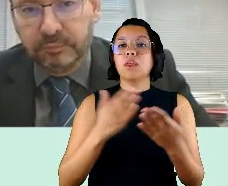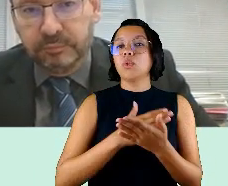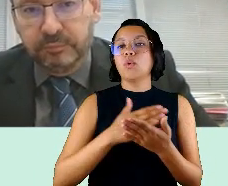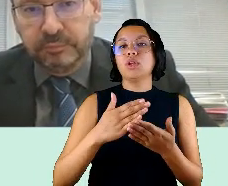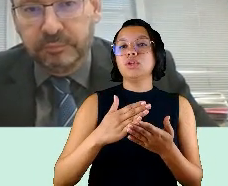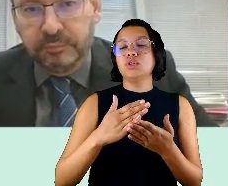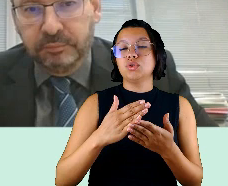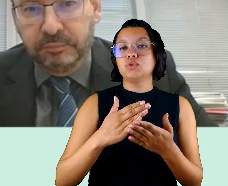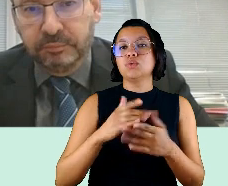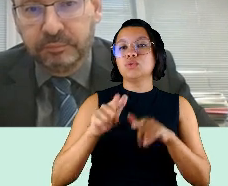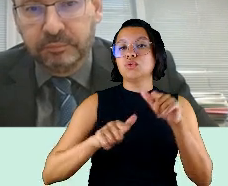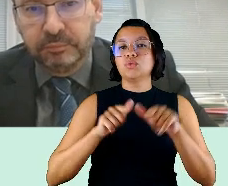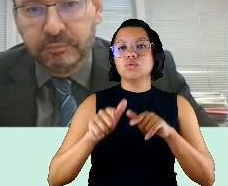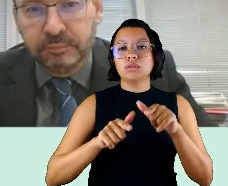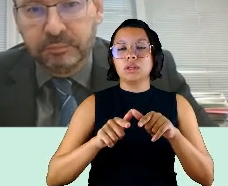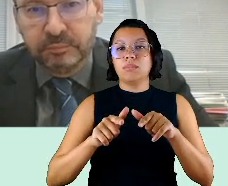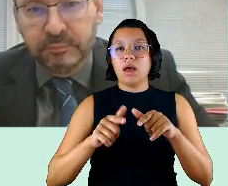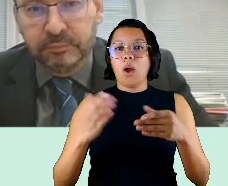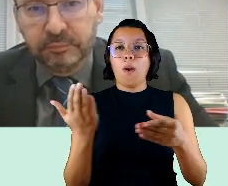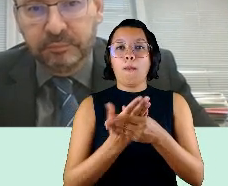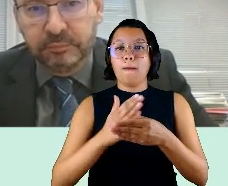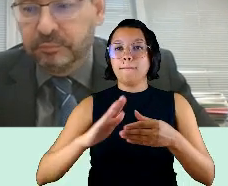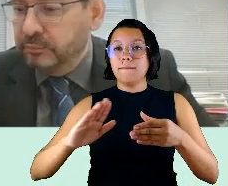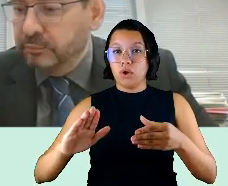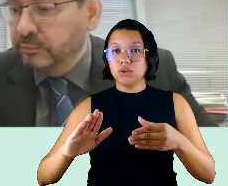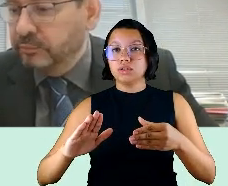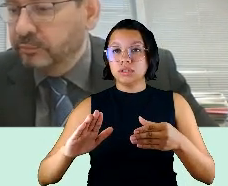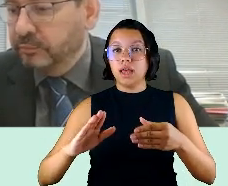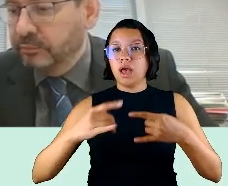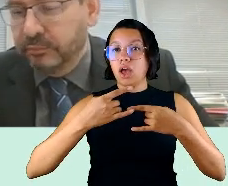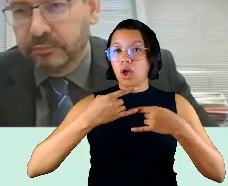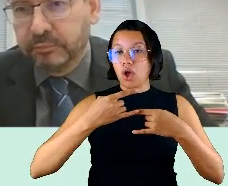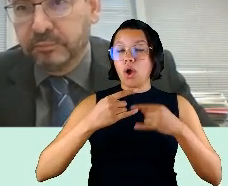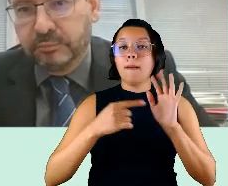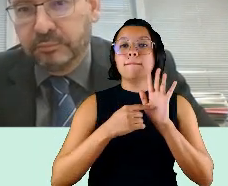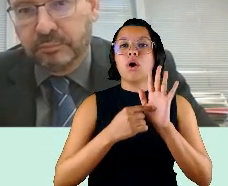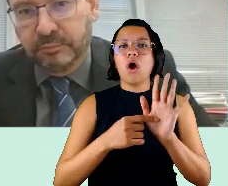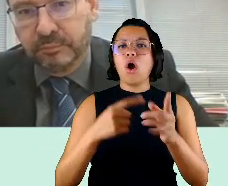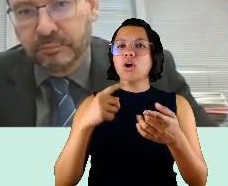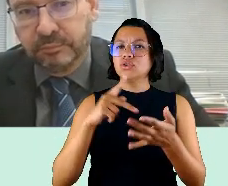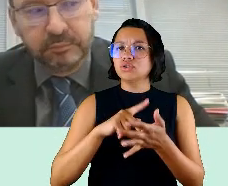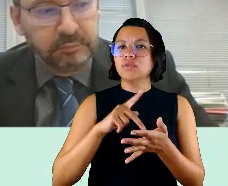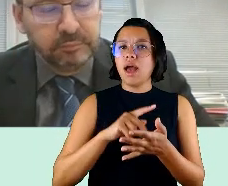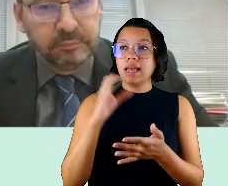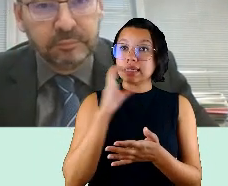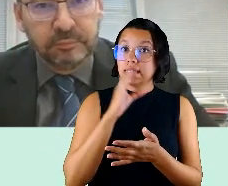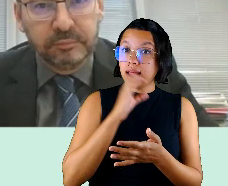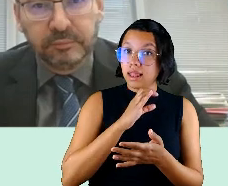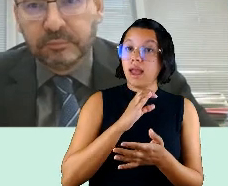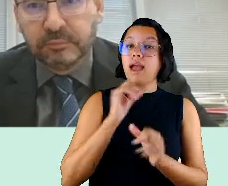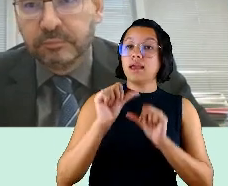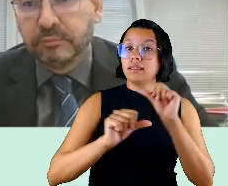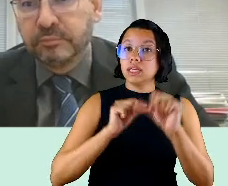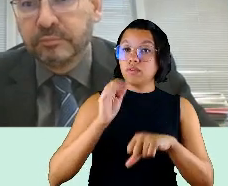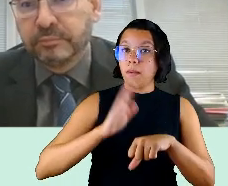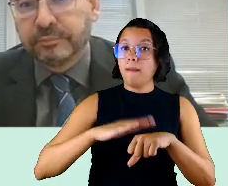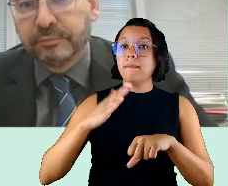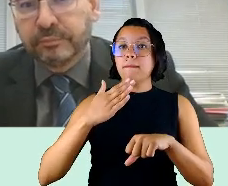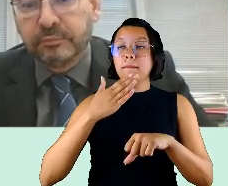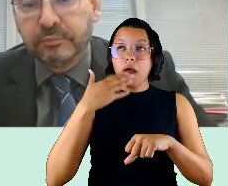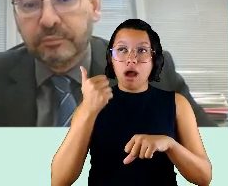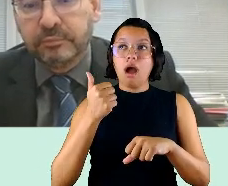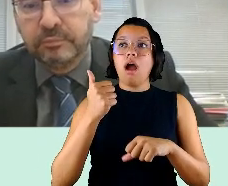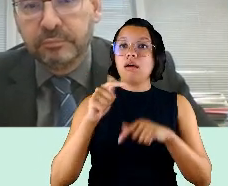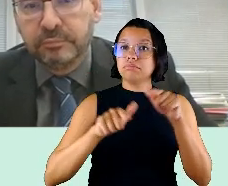trabalhos com o processo eletrônico mostrou que ele realmente acelera e torna mais eficiente a